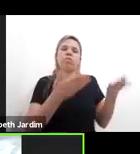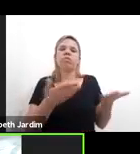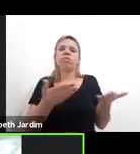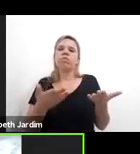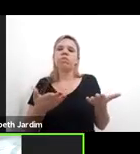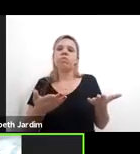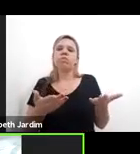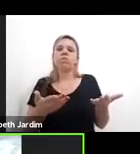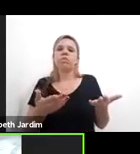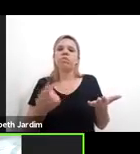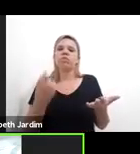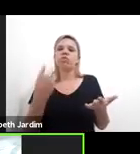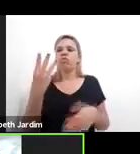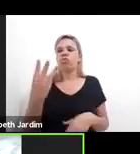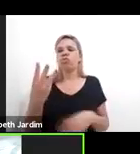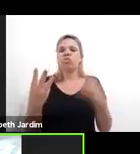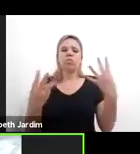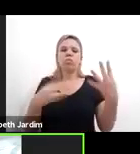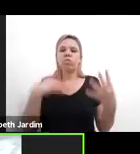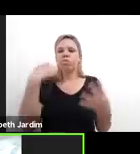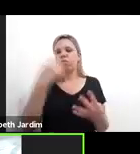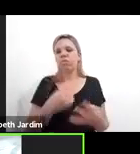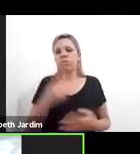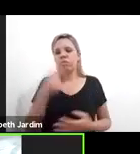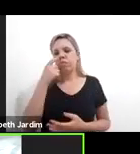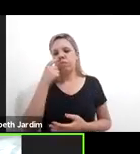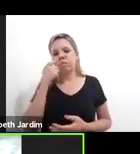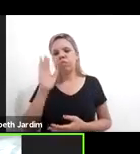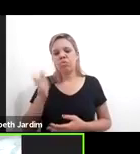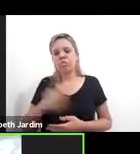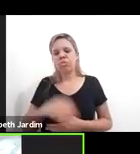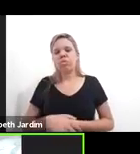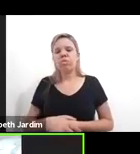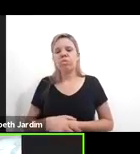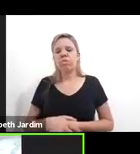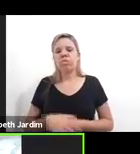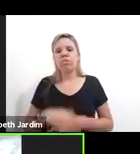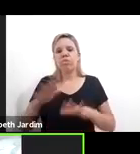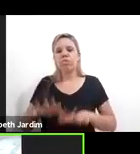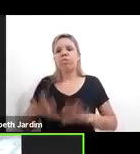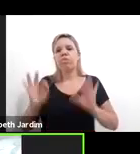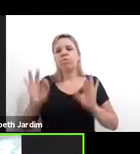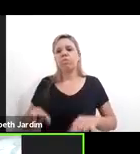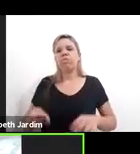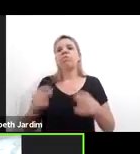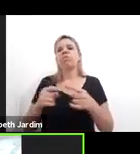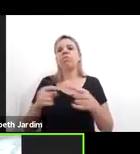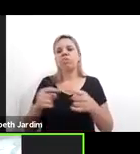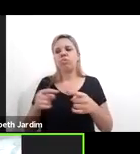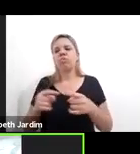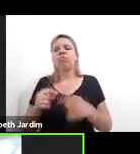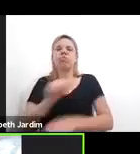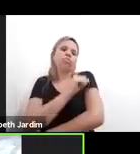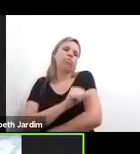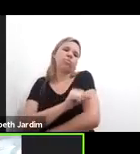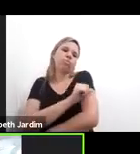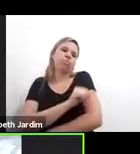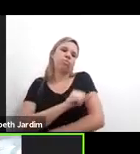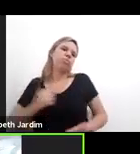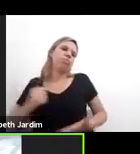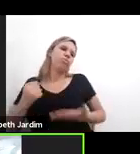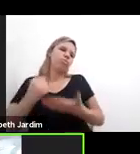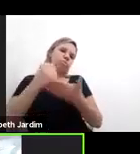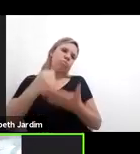passaram só umas 3, 4 horas, ele ficou direitinho, uma enfermeira veio ajudar, e aí